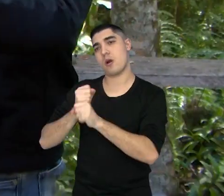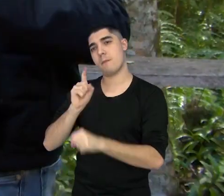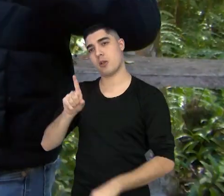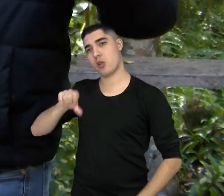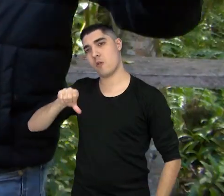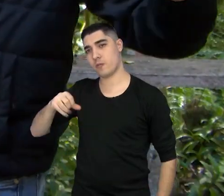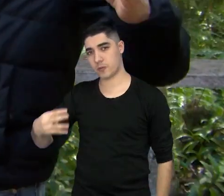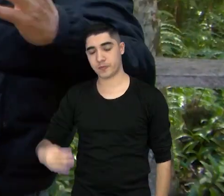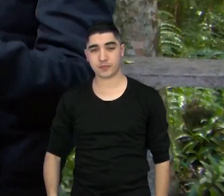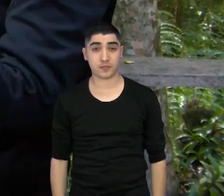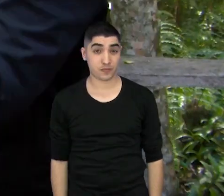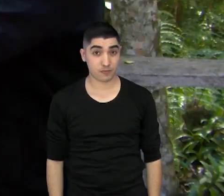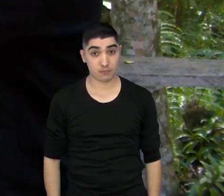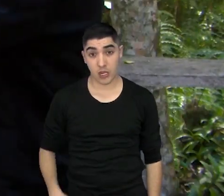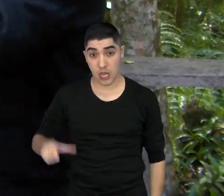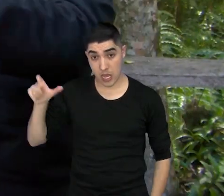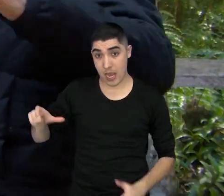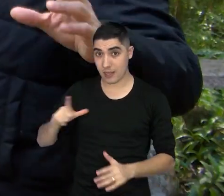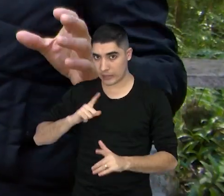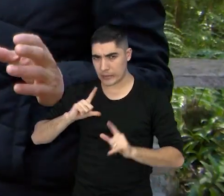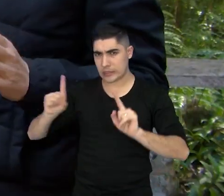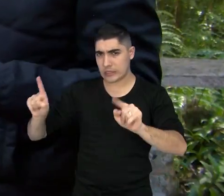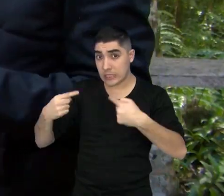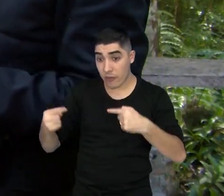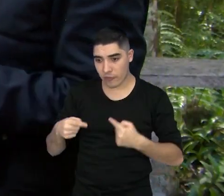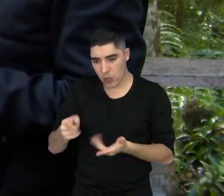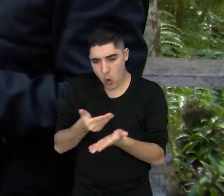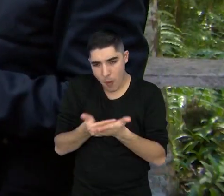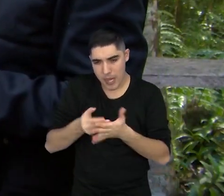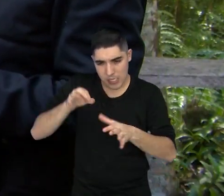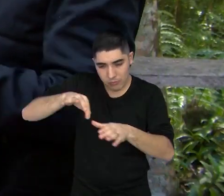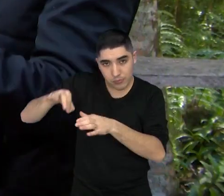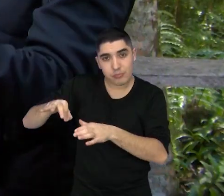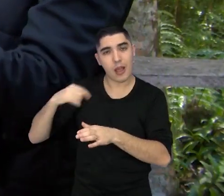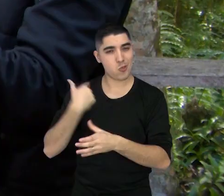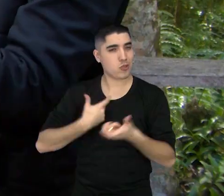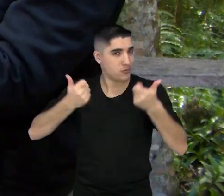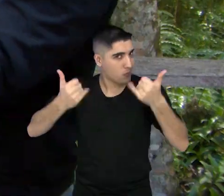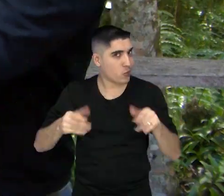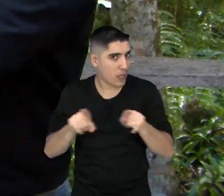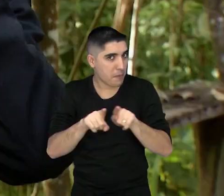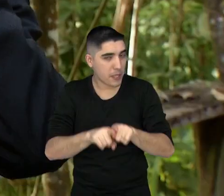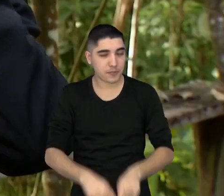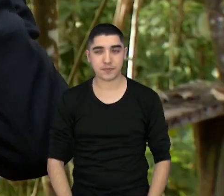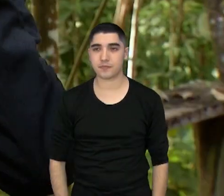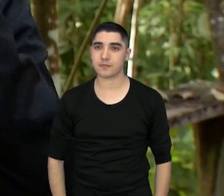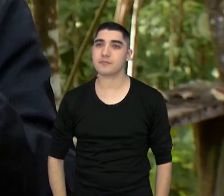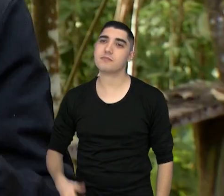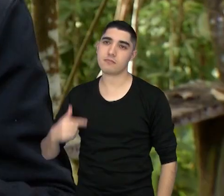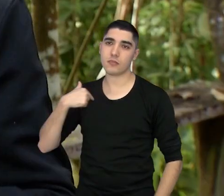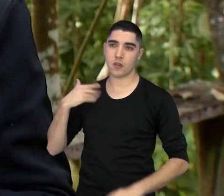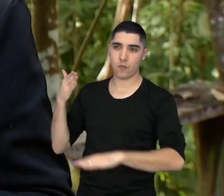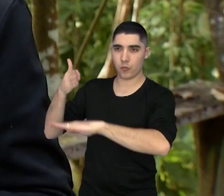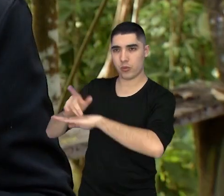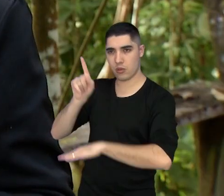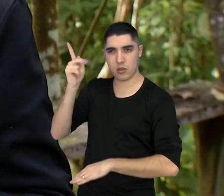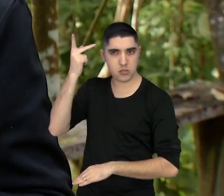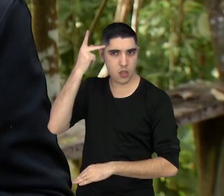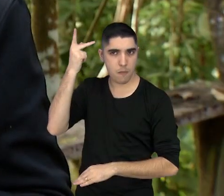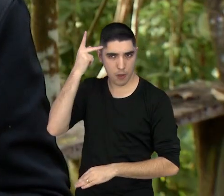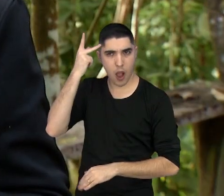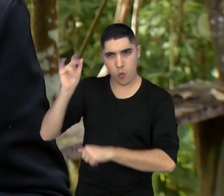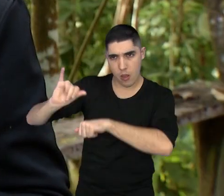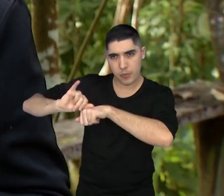Os desafios do início da produção também fez parte da nossa prosa. Eu participei de uma palestra em São